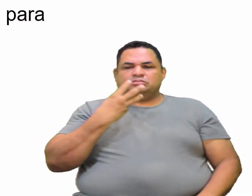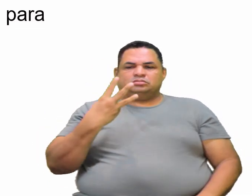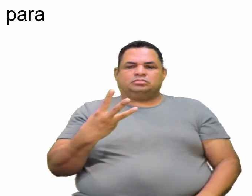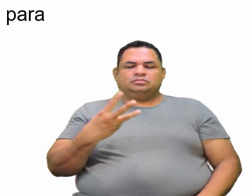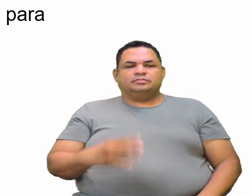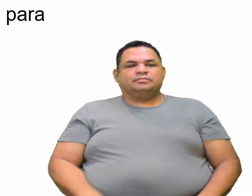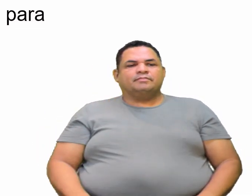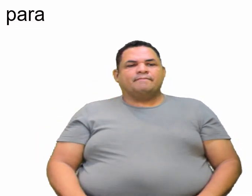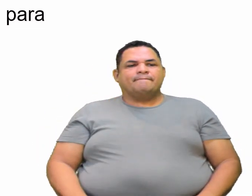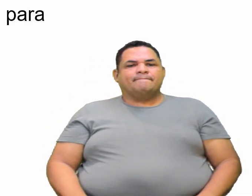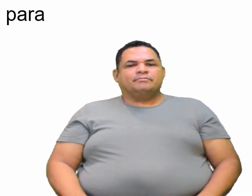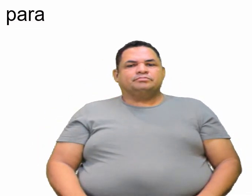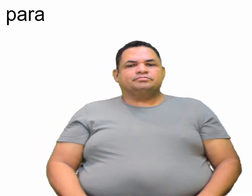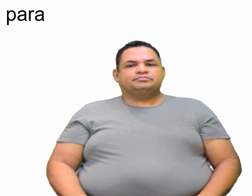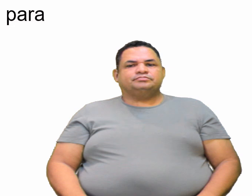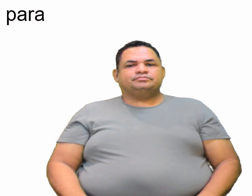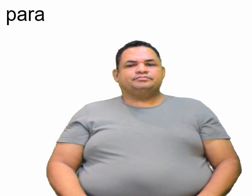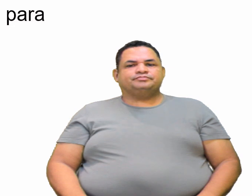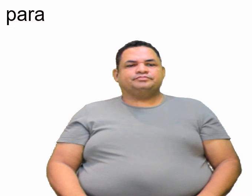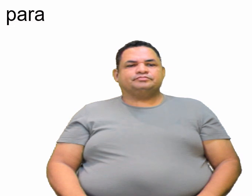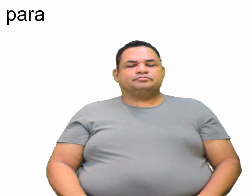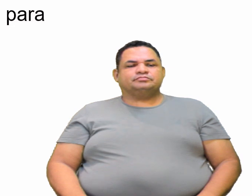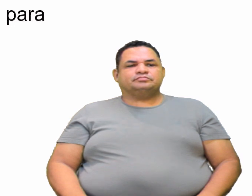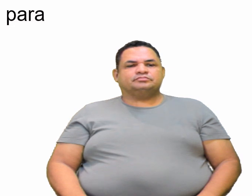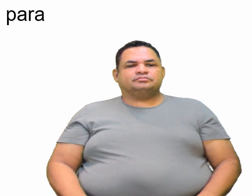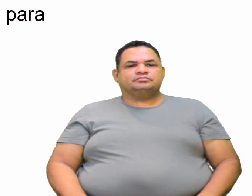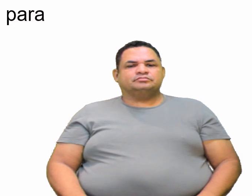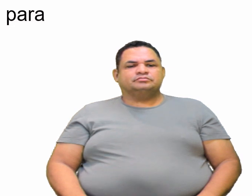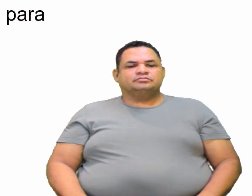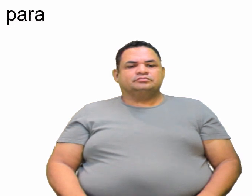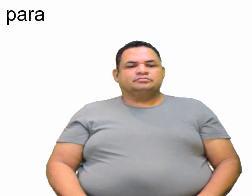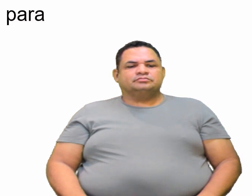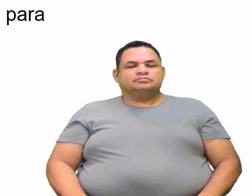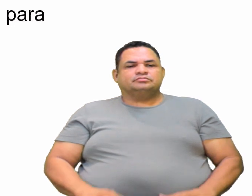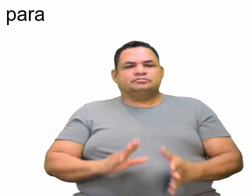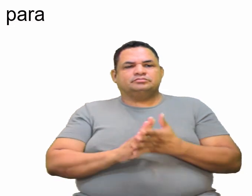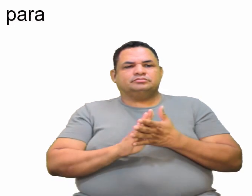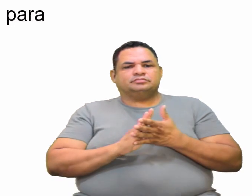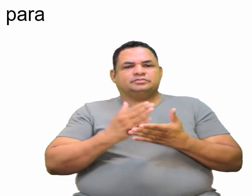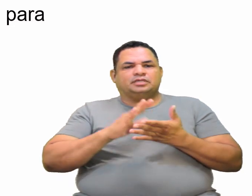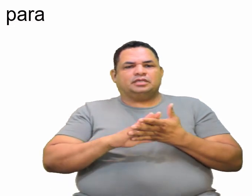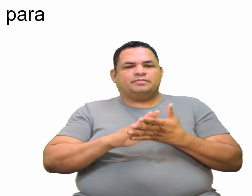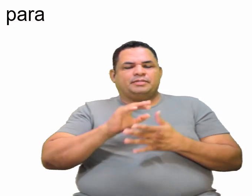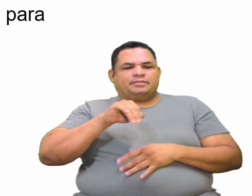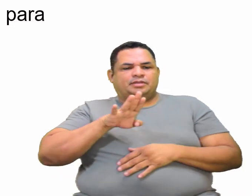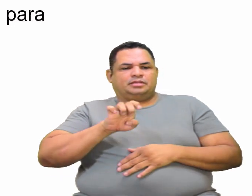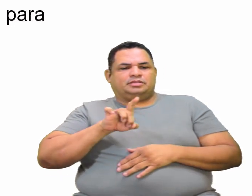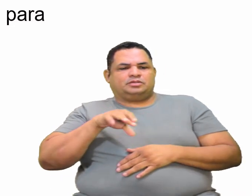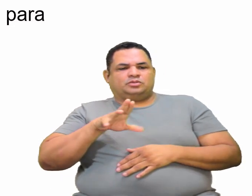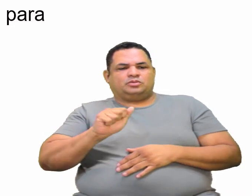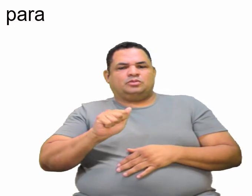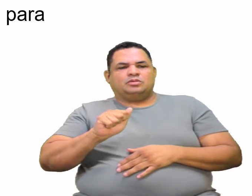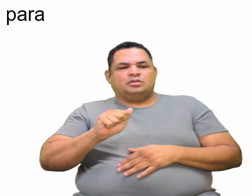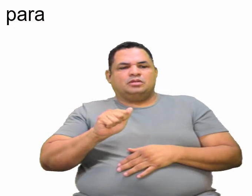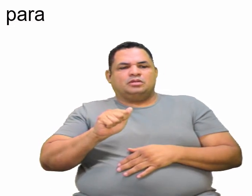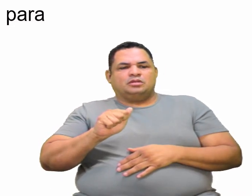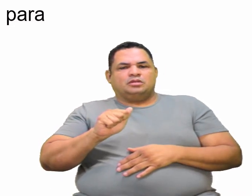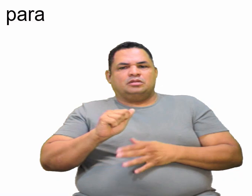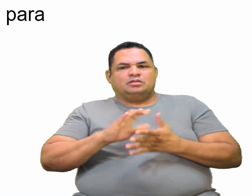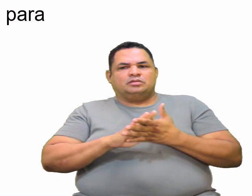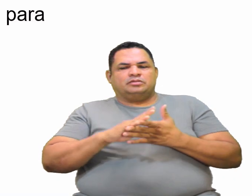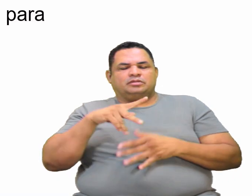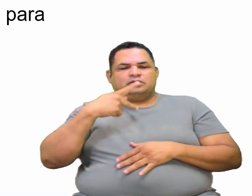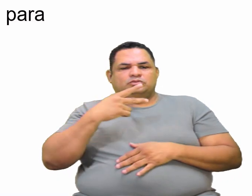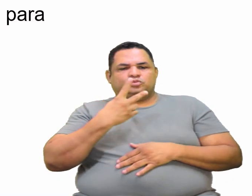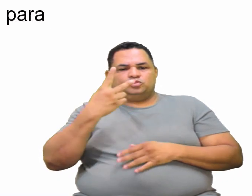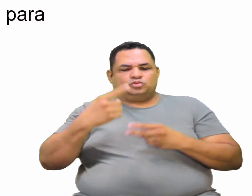e já sobrou aqui a alternativa 1, né? Que é o mimetismo batesiano. Refere-se a duas